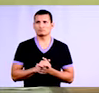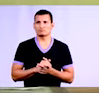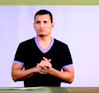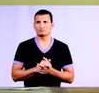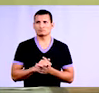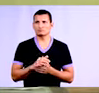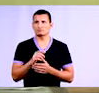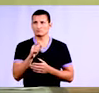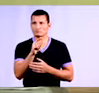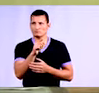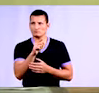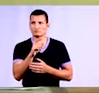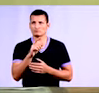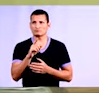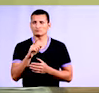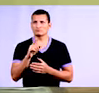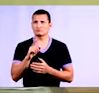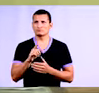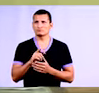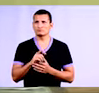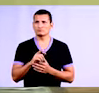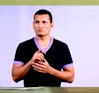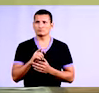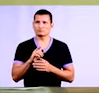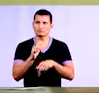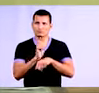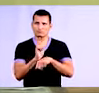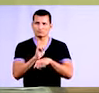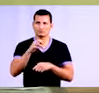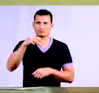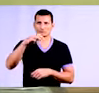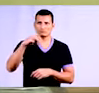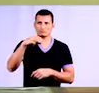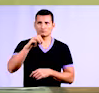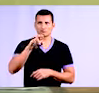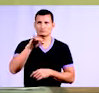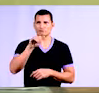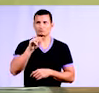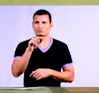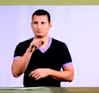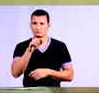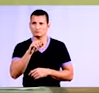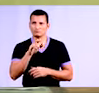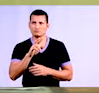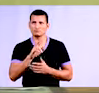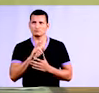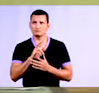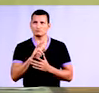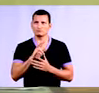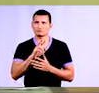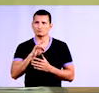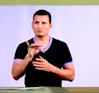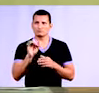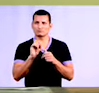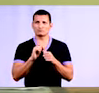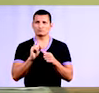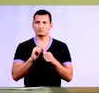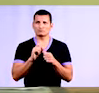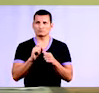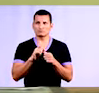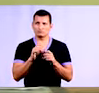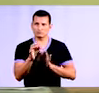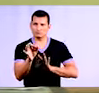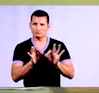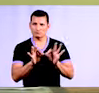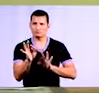ele o gerenciamento da memória vai, vamos dizer, fazer esse